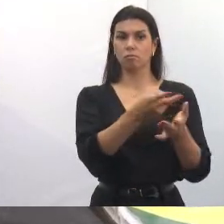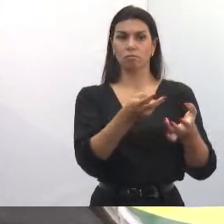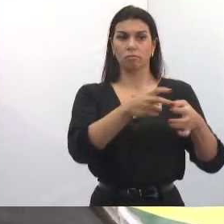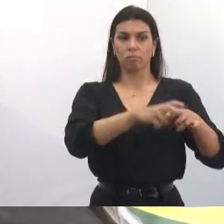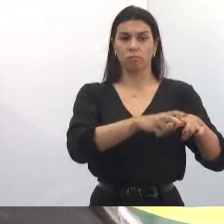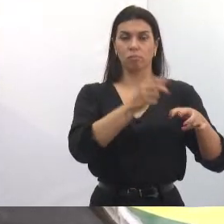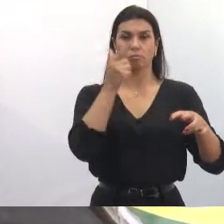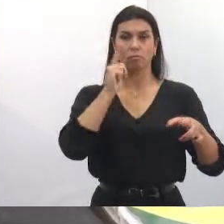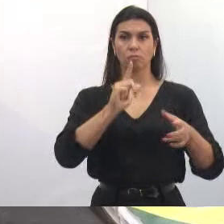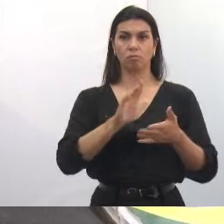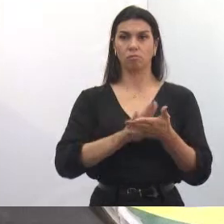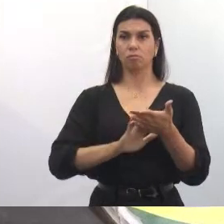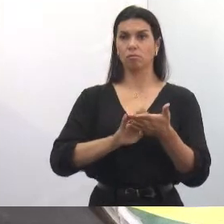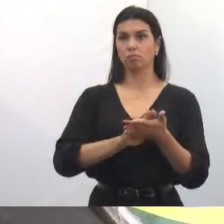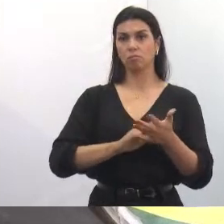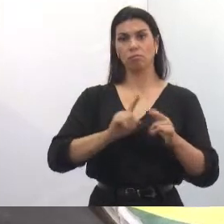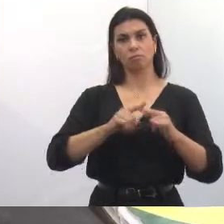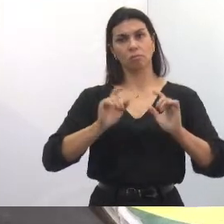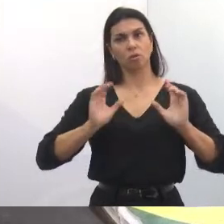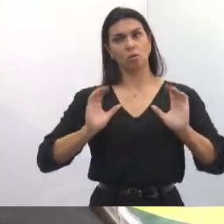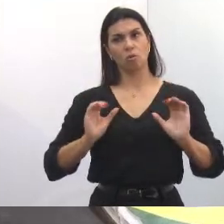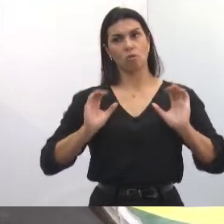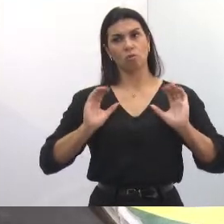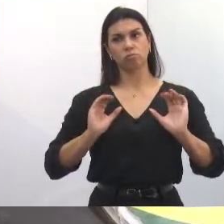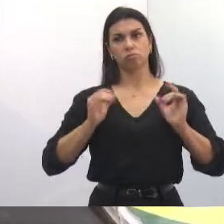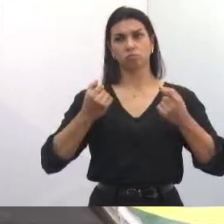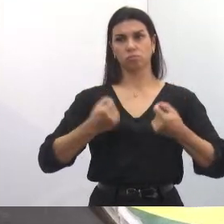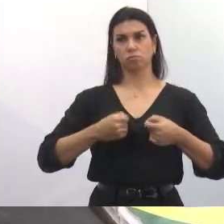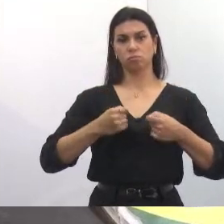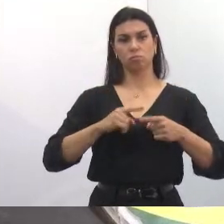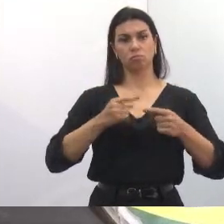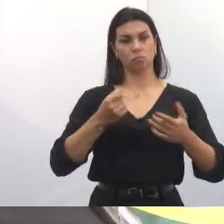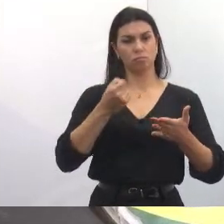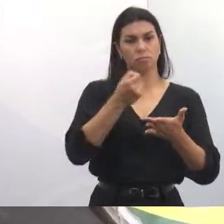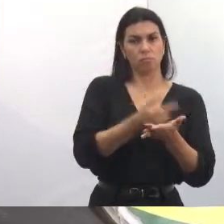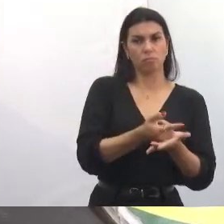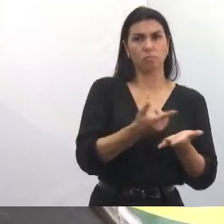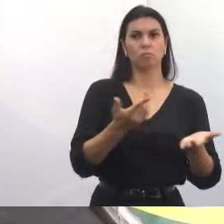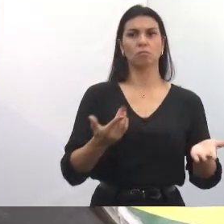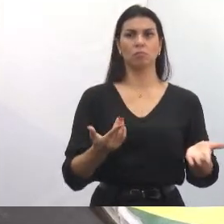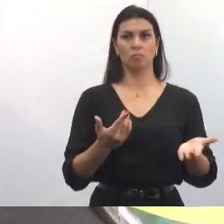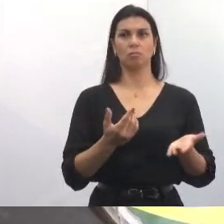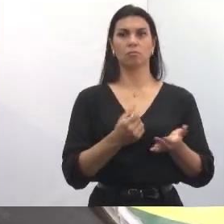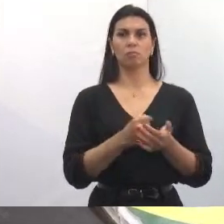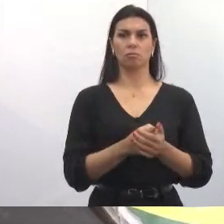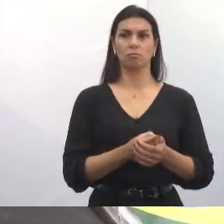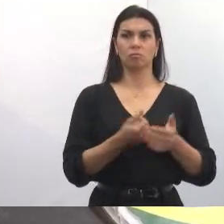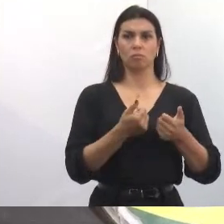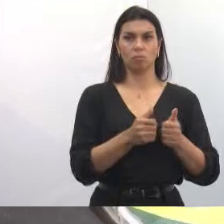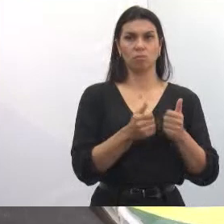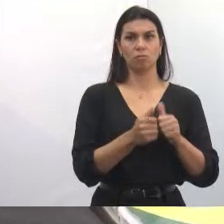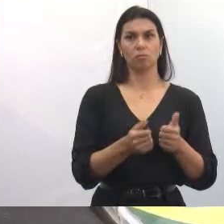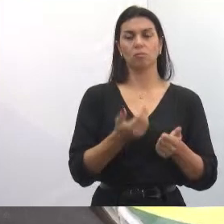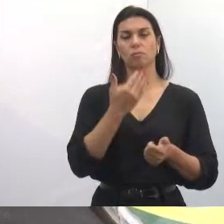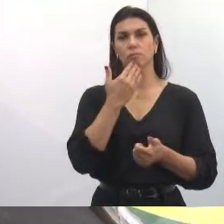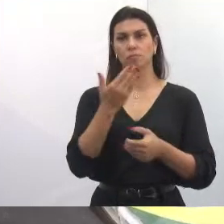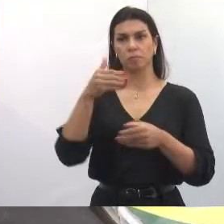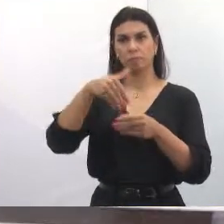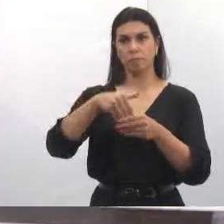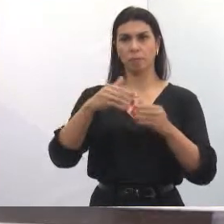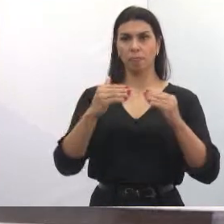forma que merecem, até porque pagam a tarifa de transporte público altíssima. Então, peço o voto favorável de